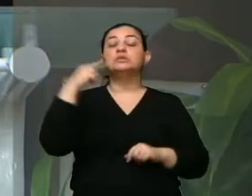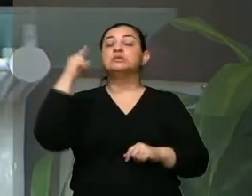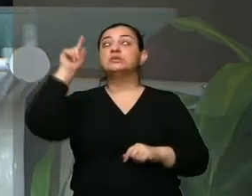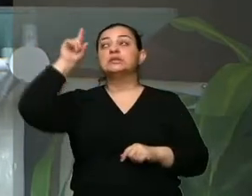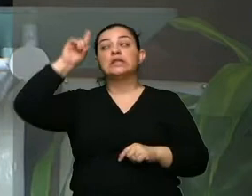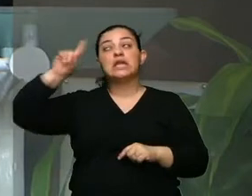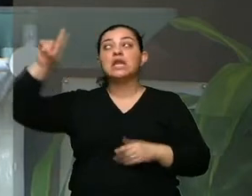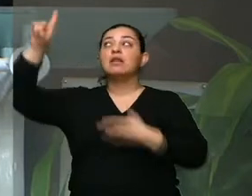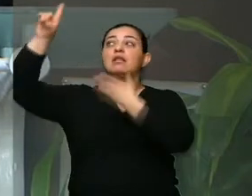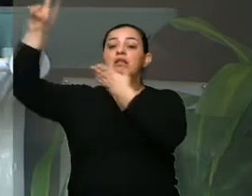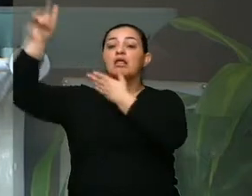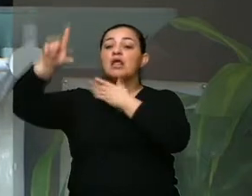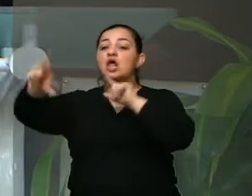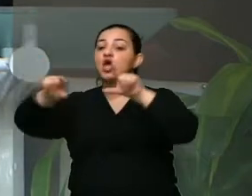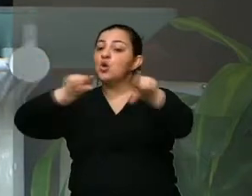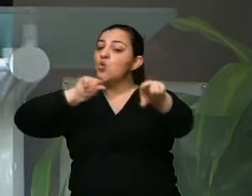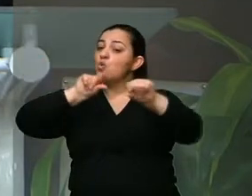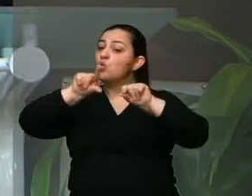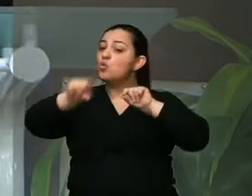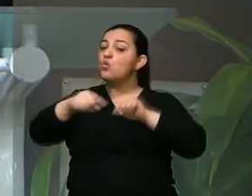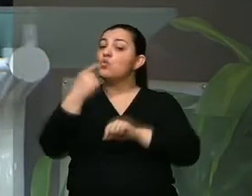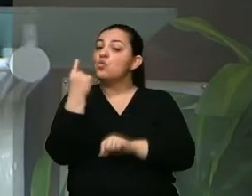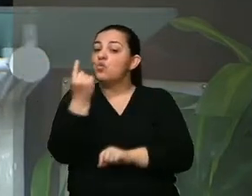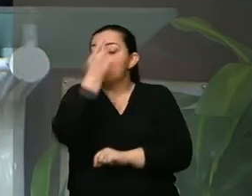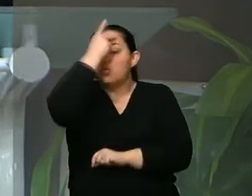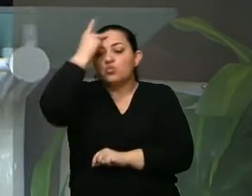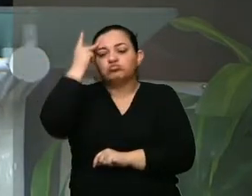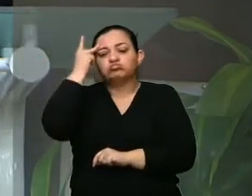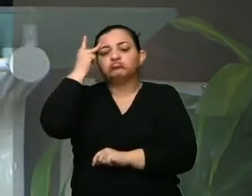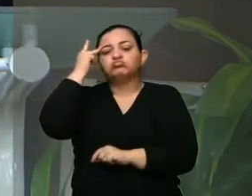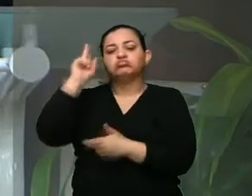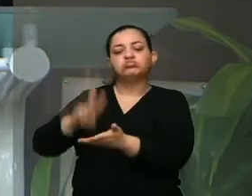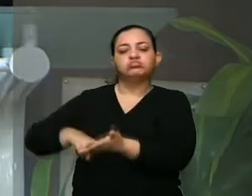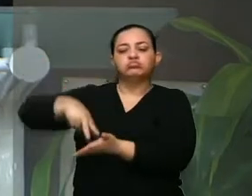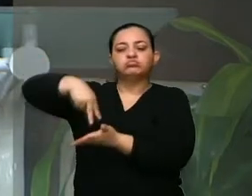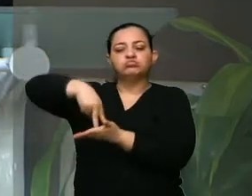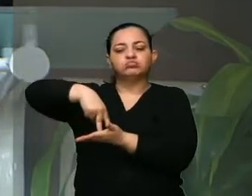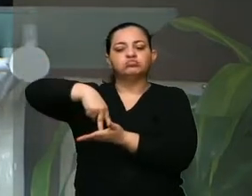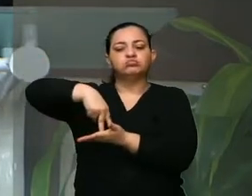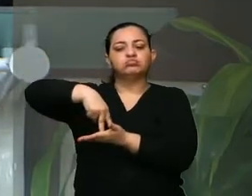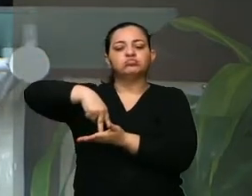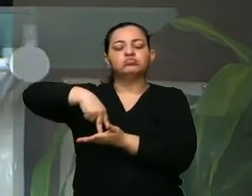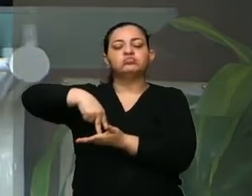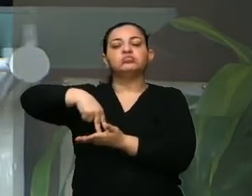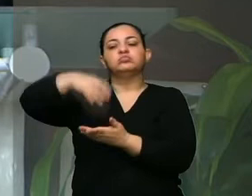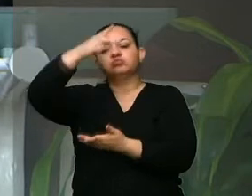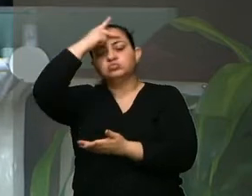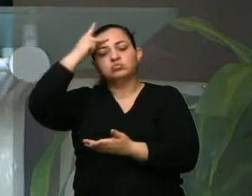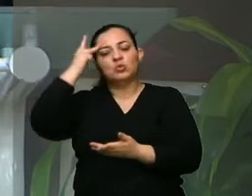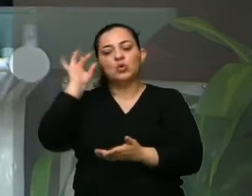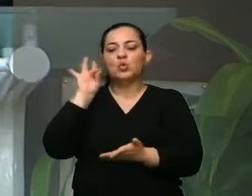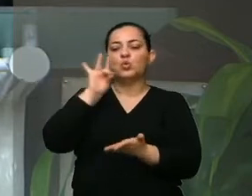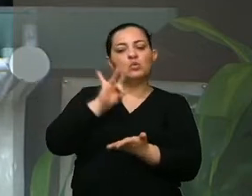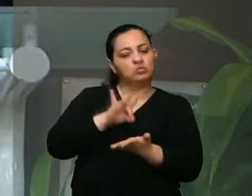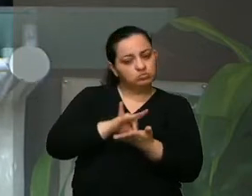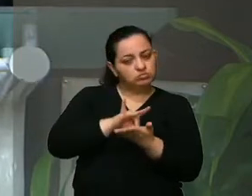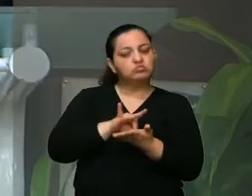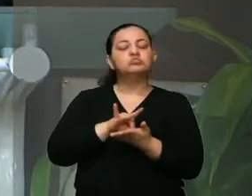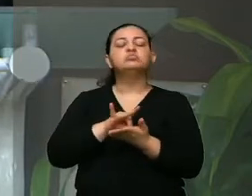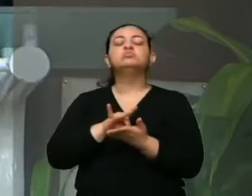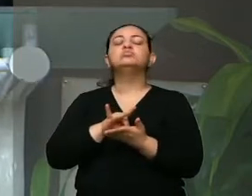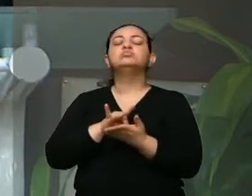os cut um tutor para sua igreja ele levantou um cultivador alguém que fosse honesto que